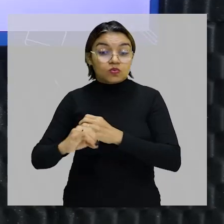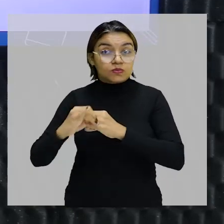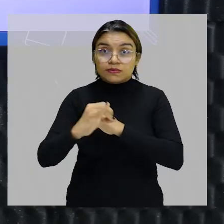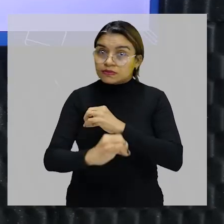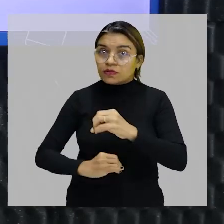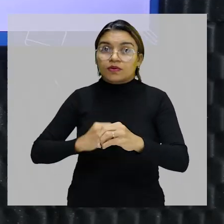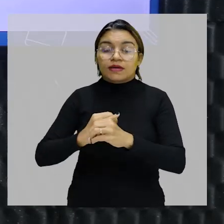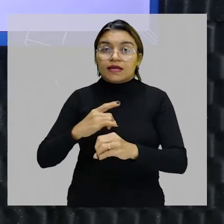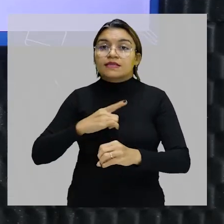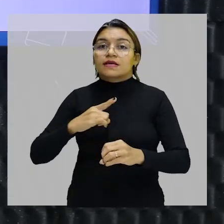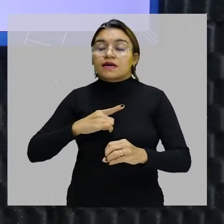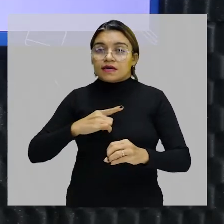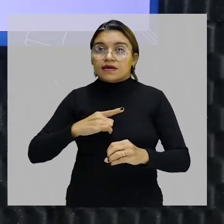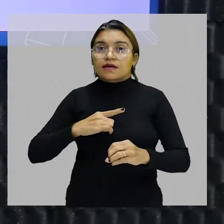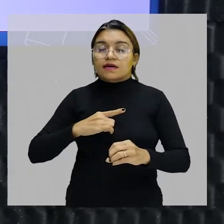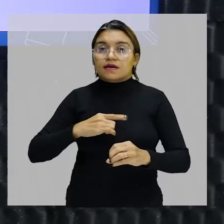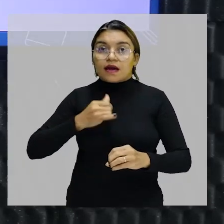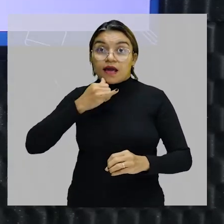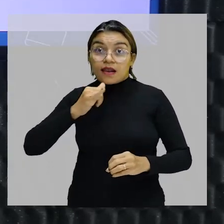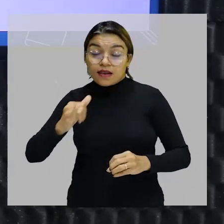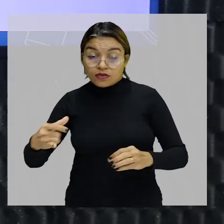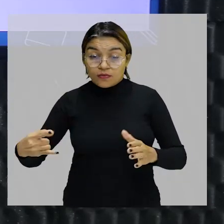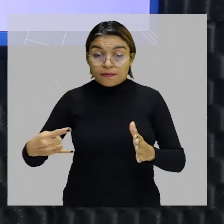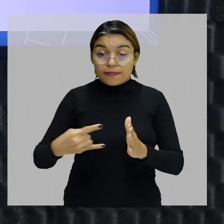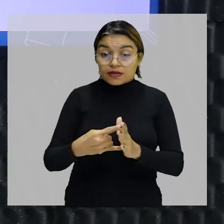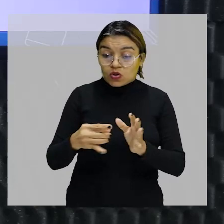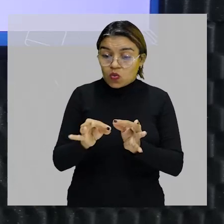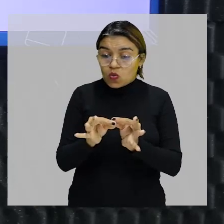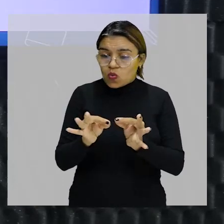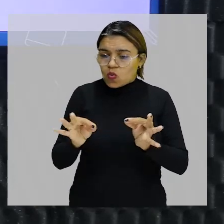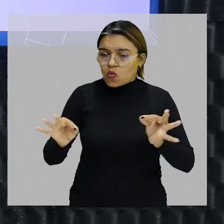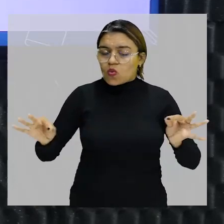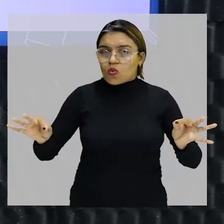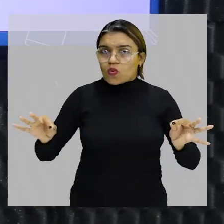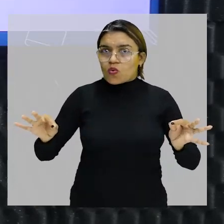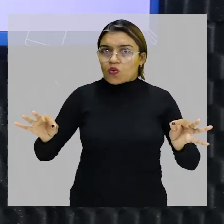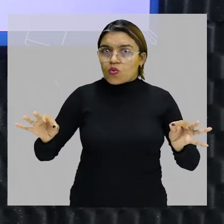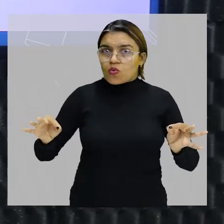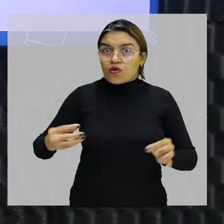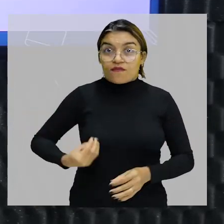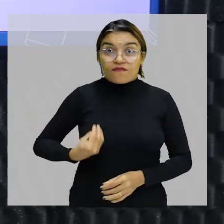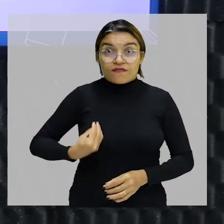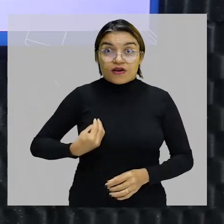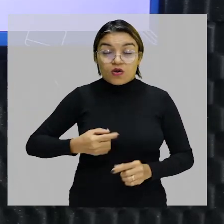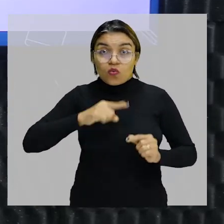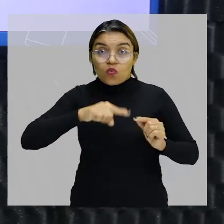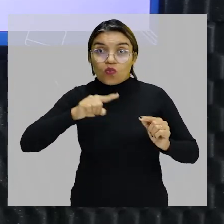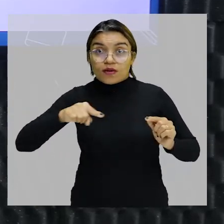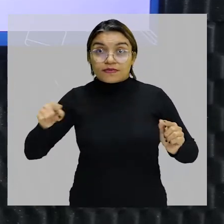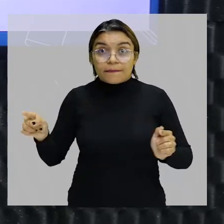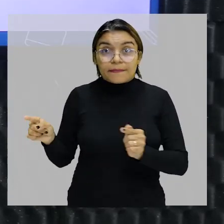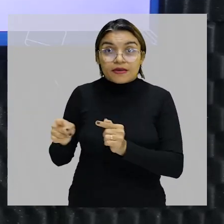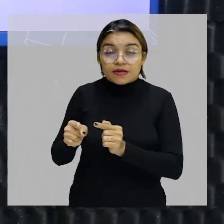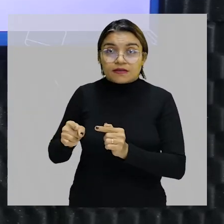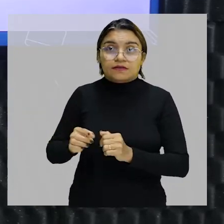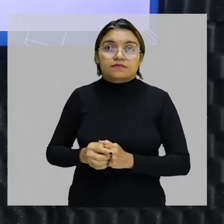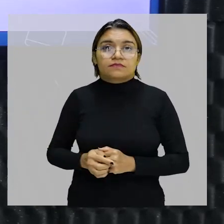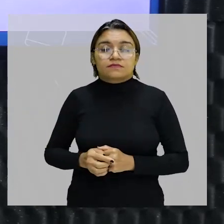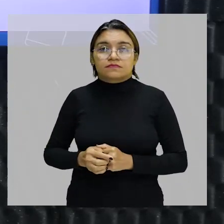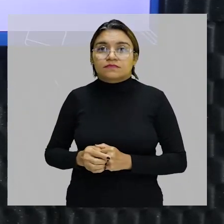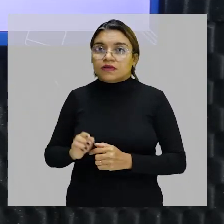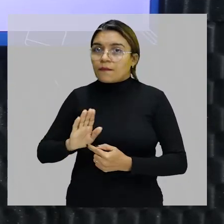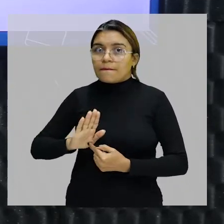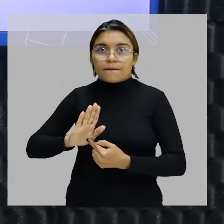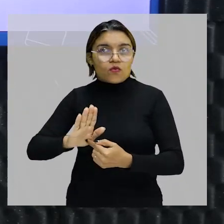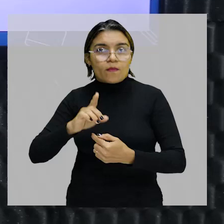eletromagnética com um comprimento muito grande e com uma frequência baixa. ela não apresenta risco, né,